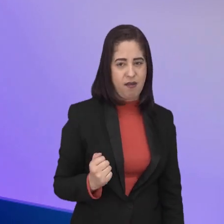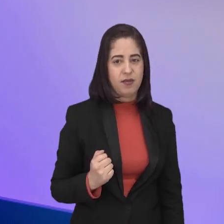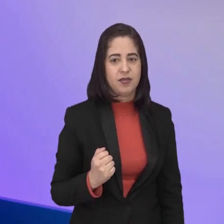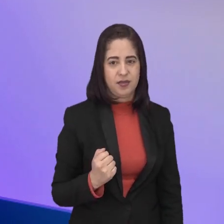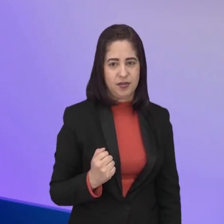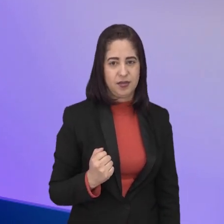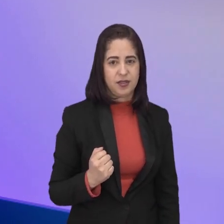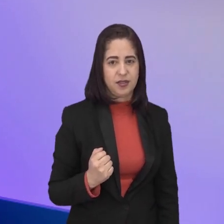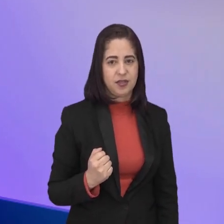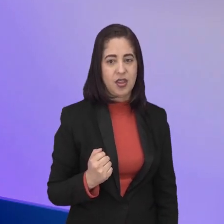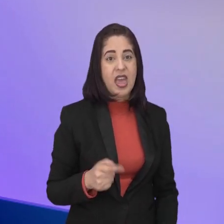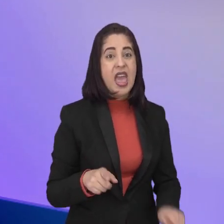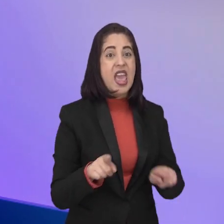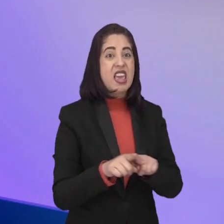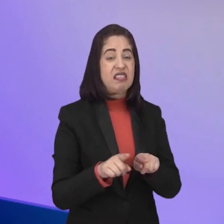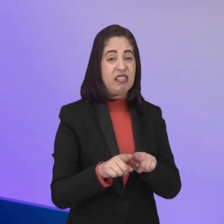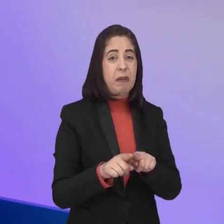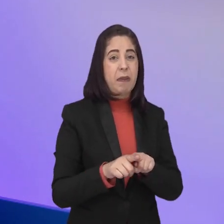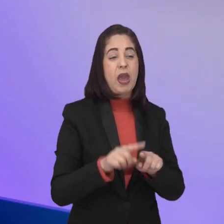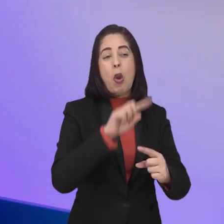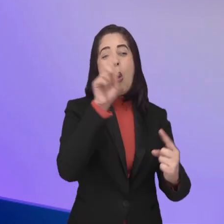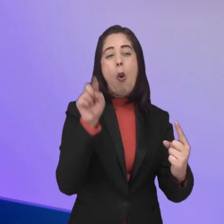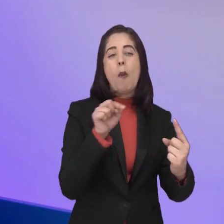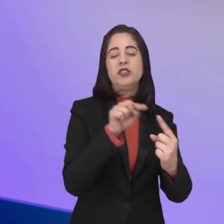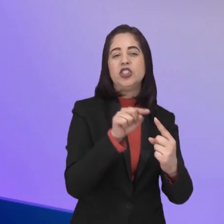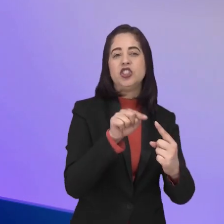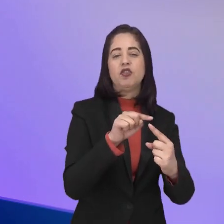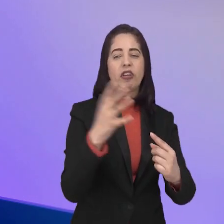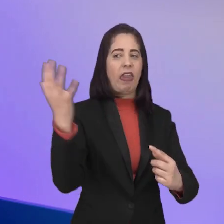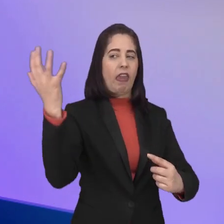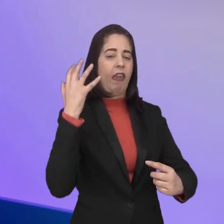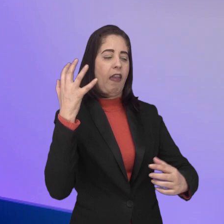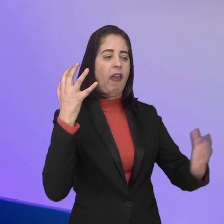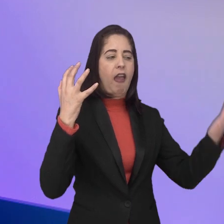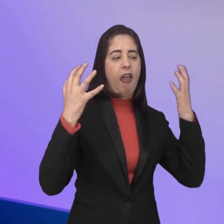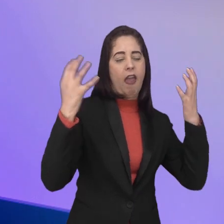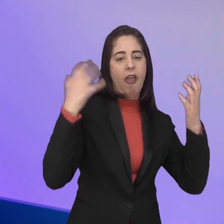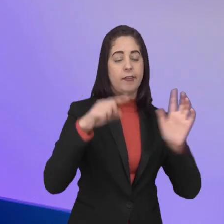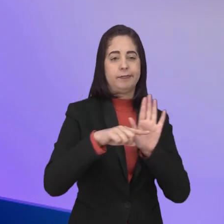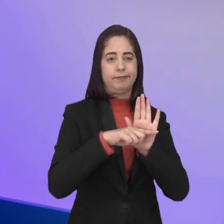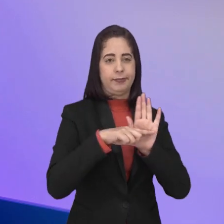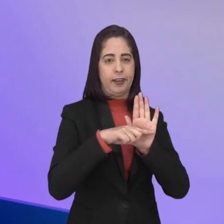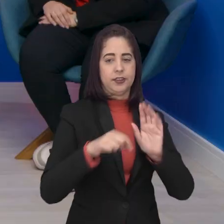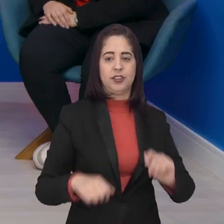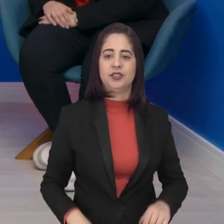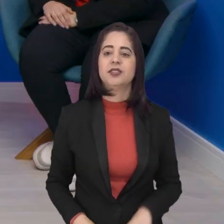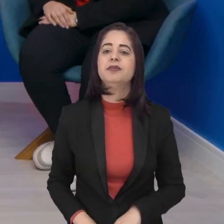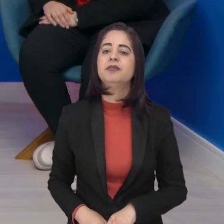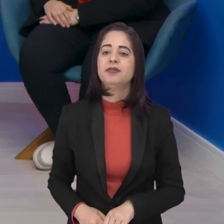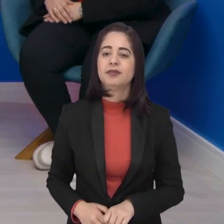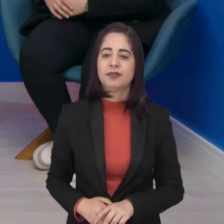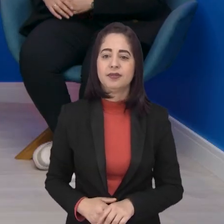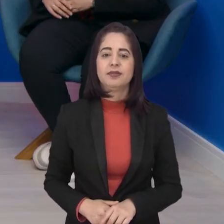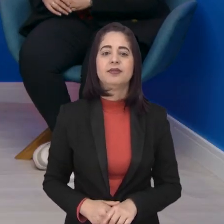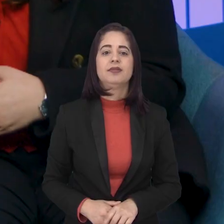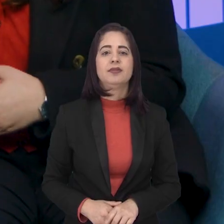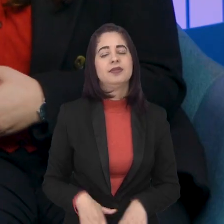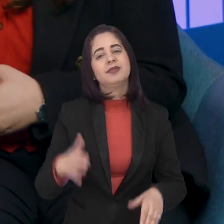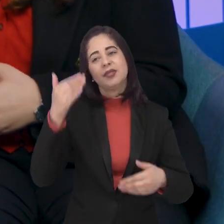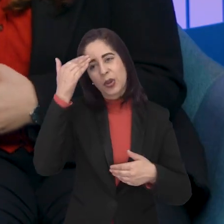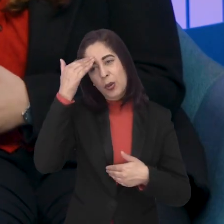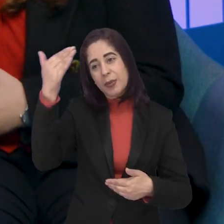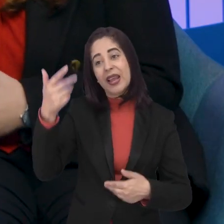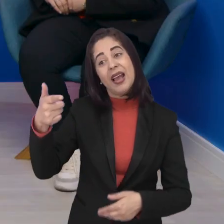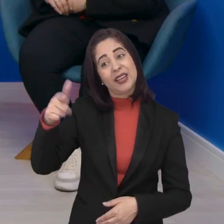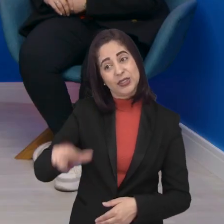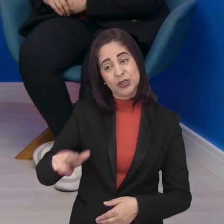falso e criado para poder influenciar as pessoas de maneira negativa. Perfeito. Limão, gostaria de